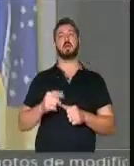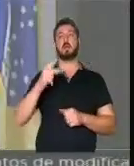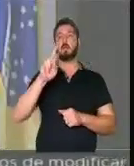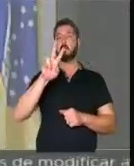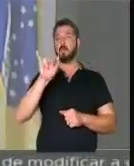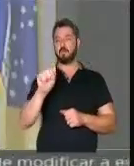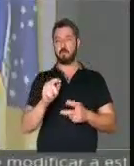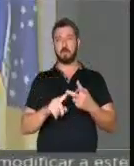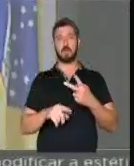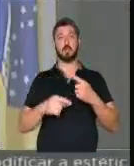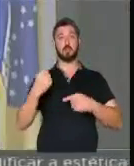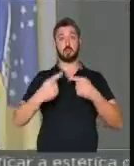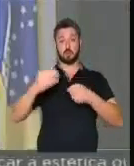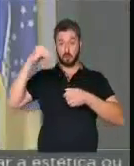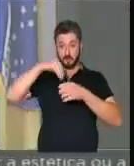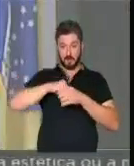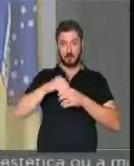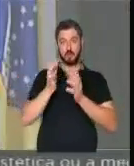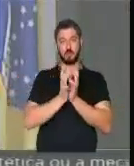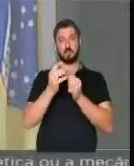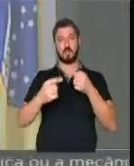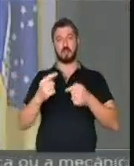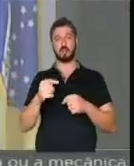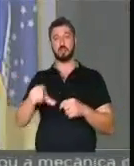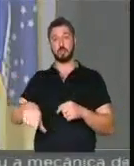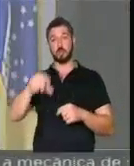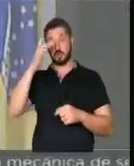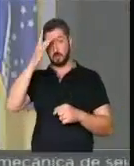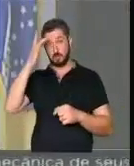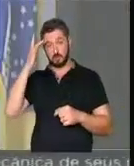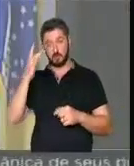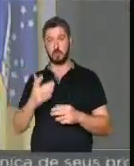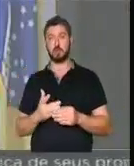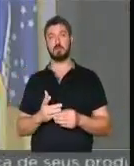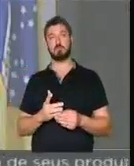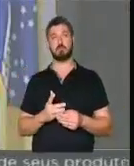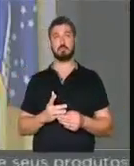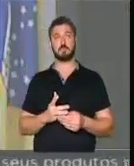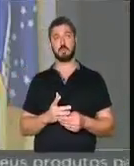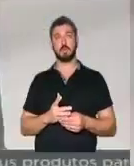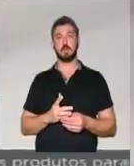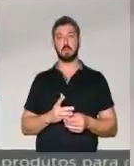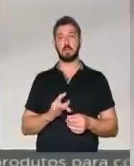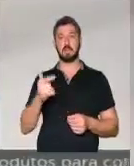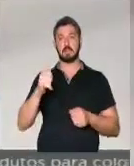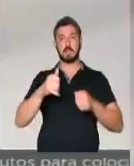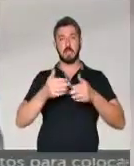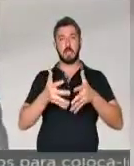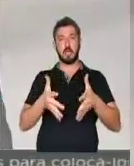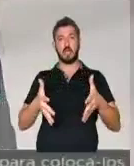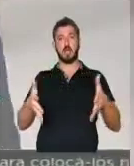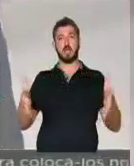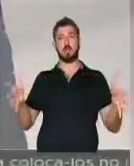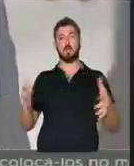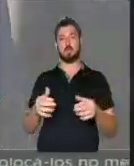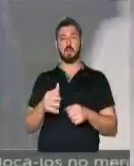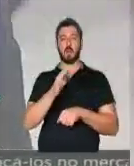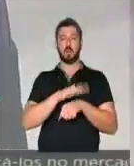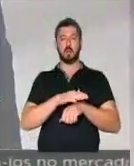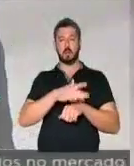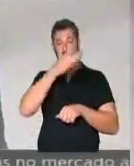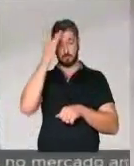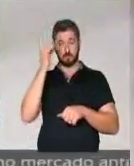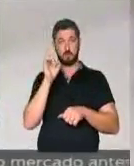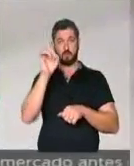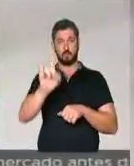prévias, as discussões internas, eleição sem ampliar os mandatos,